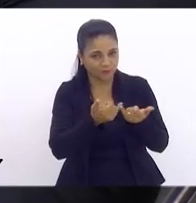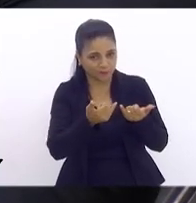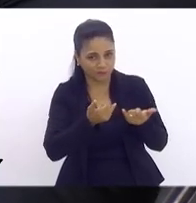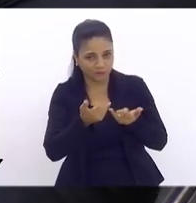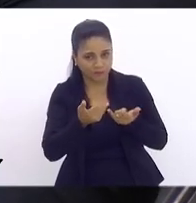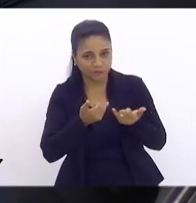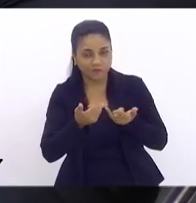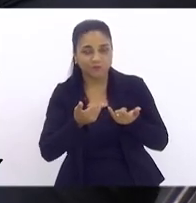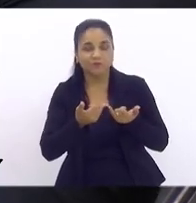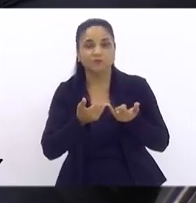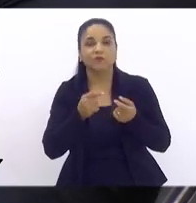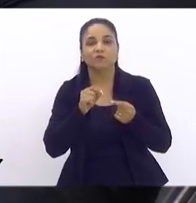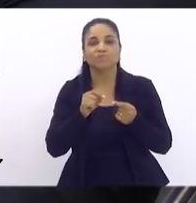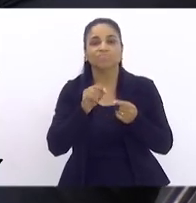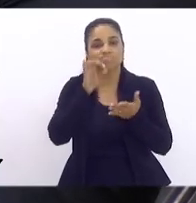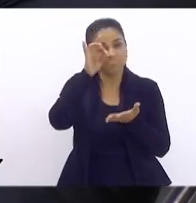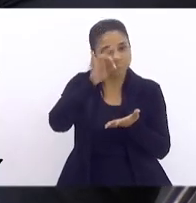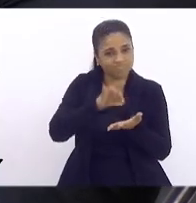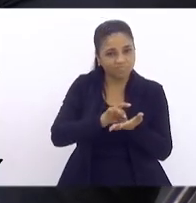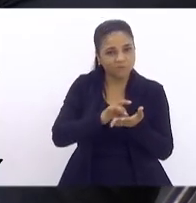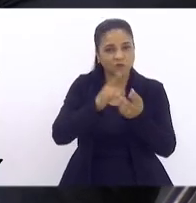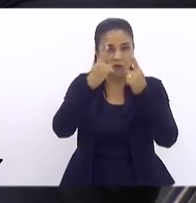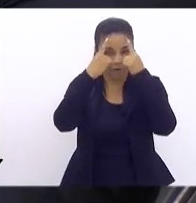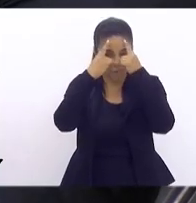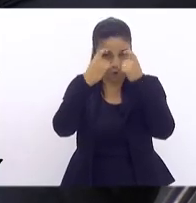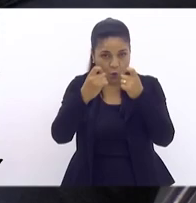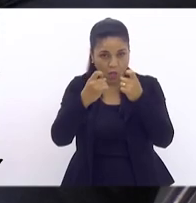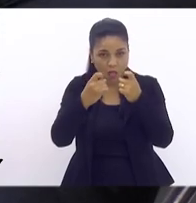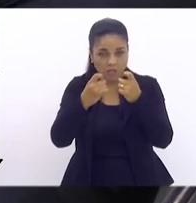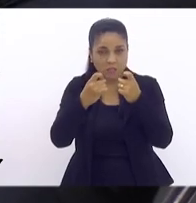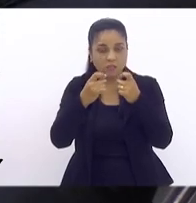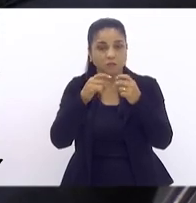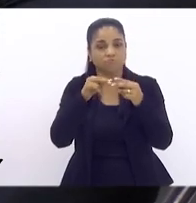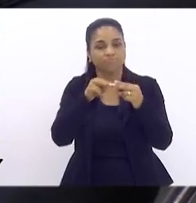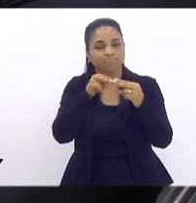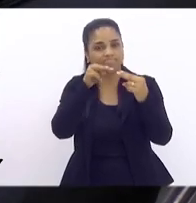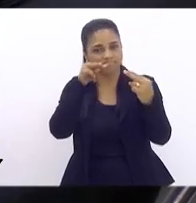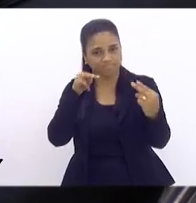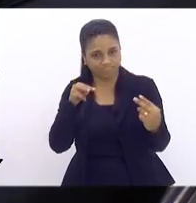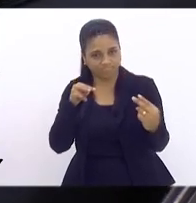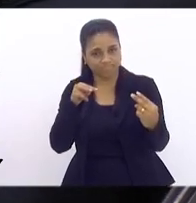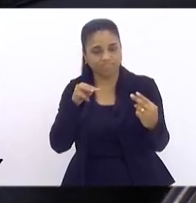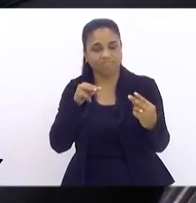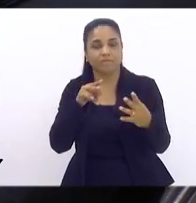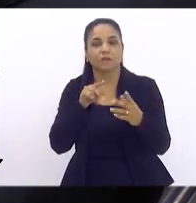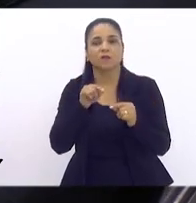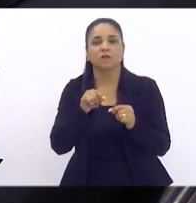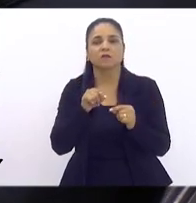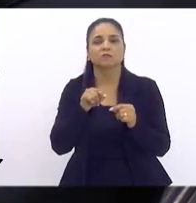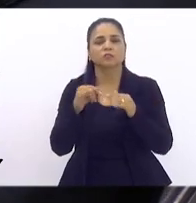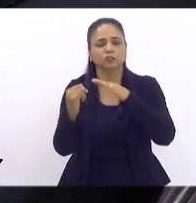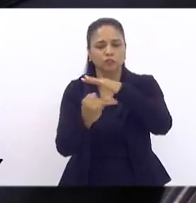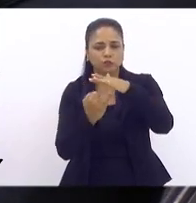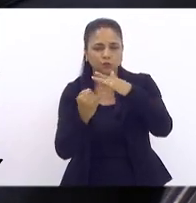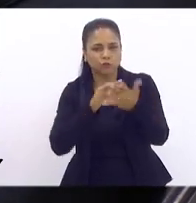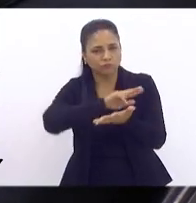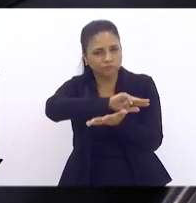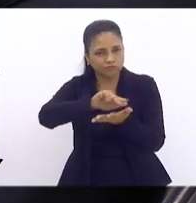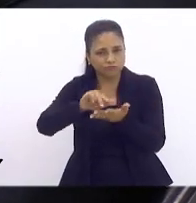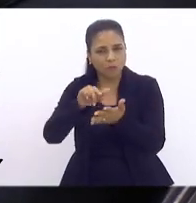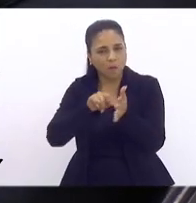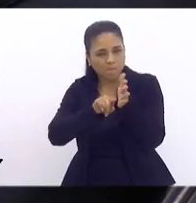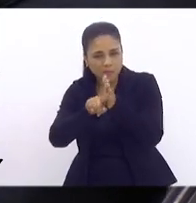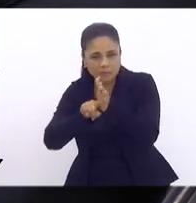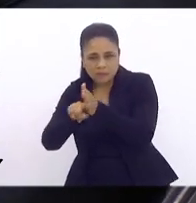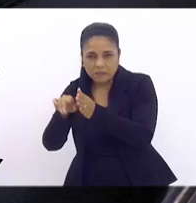sobre essas violências cibernéticas né diversos institutos produzem pesquisas